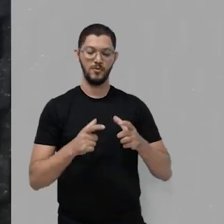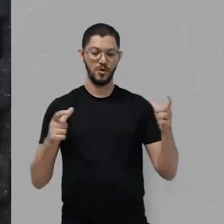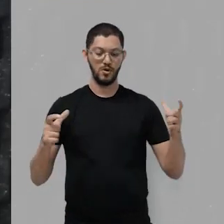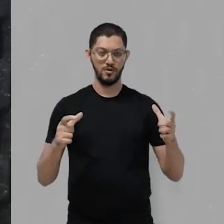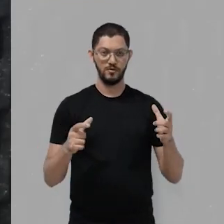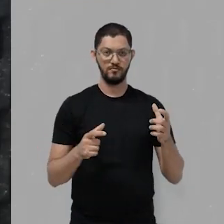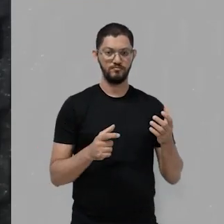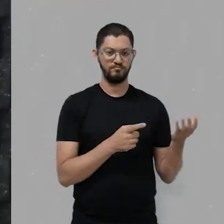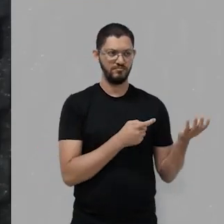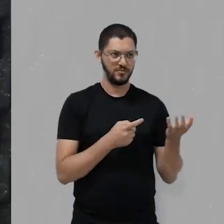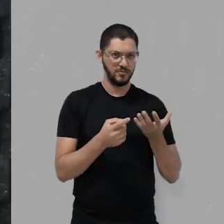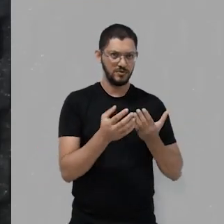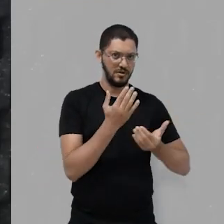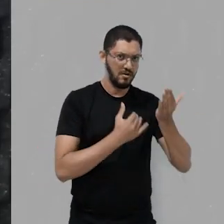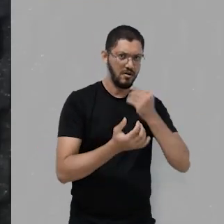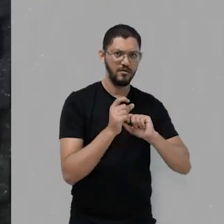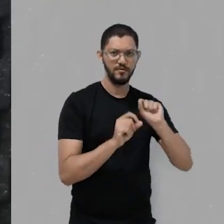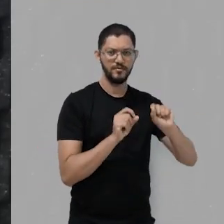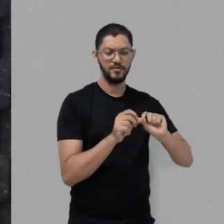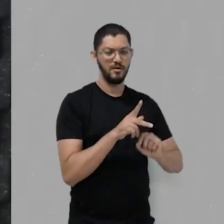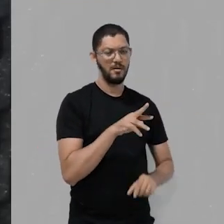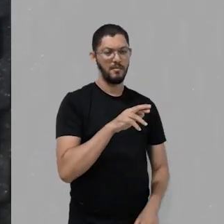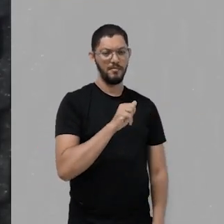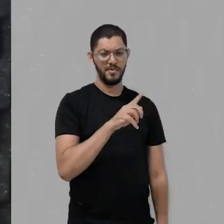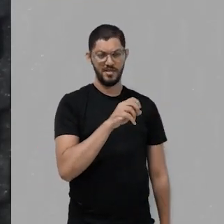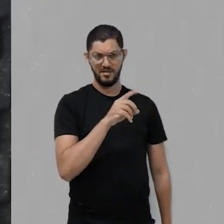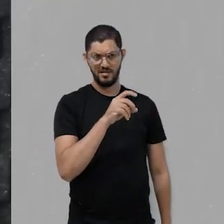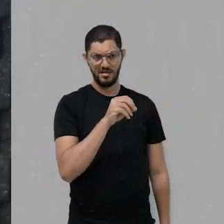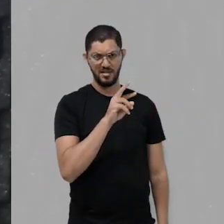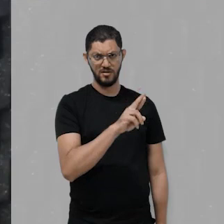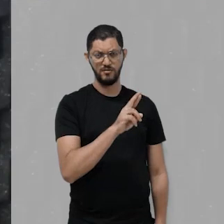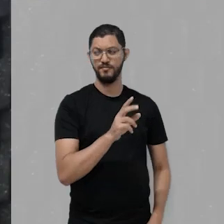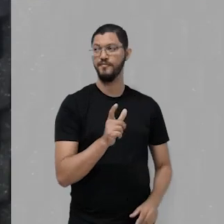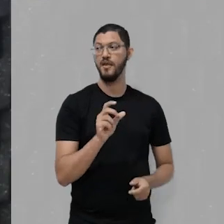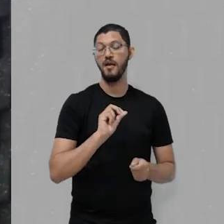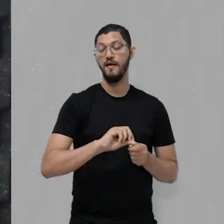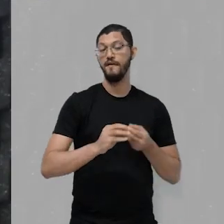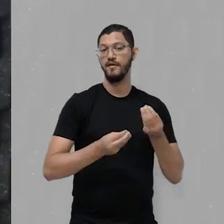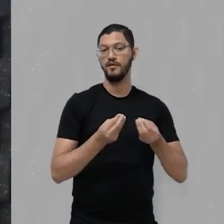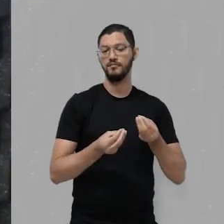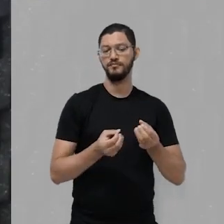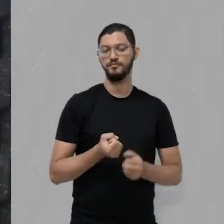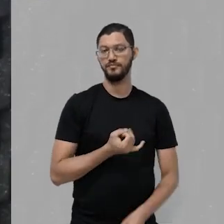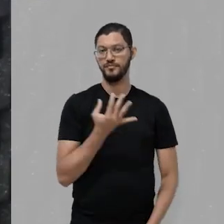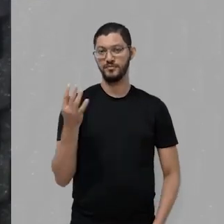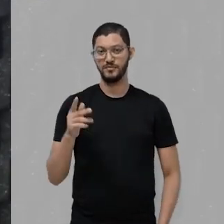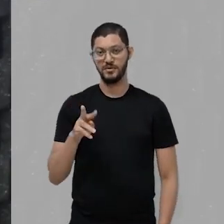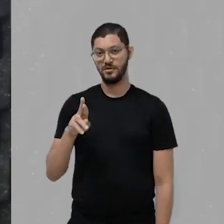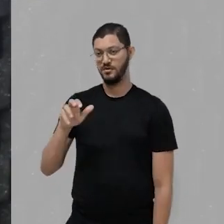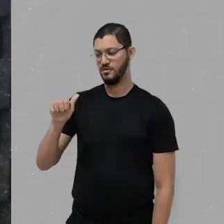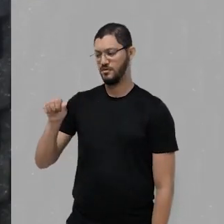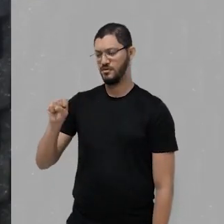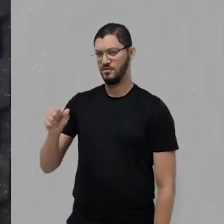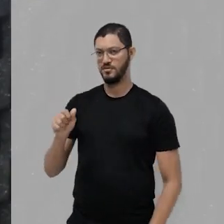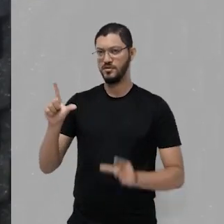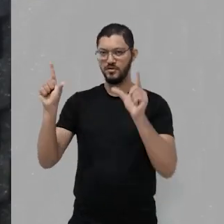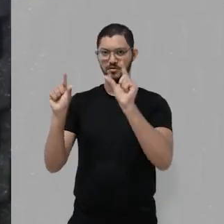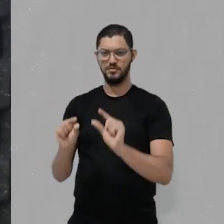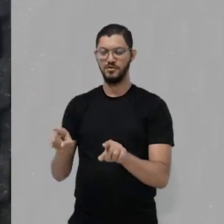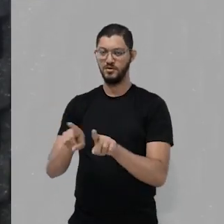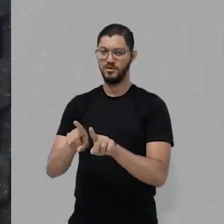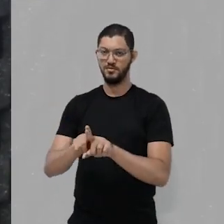de predadores. Esse aumento na quantidade de predadores fez com que a quantidade de presas